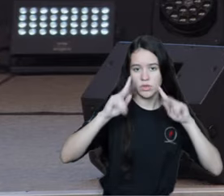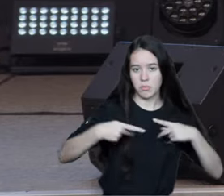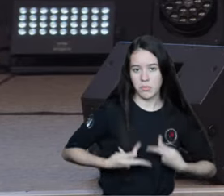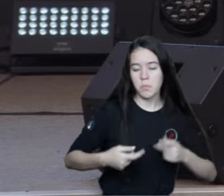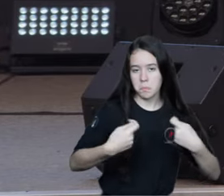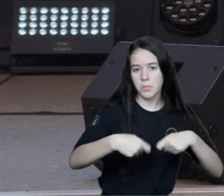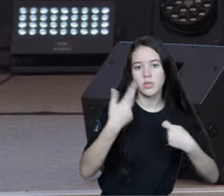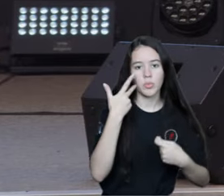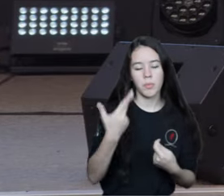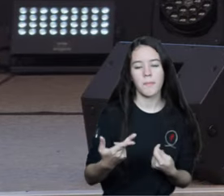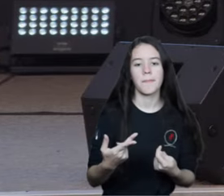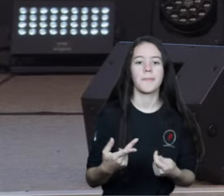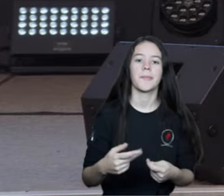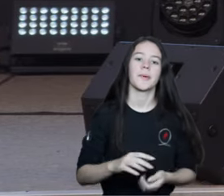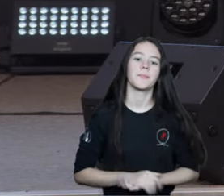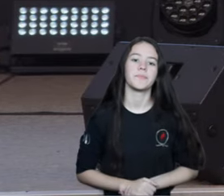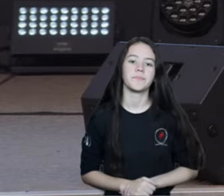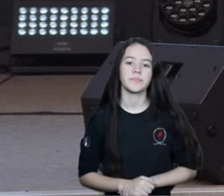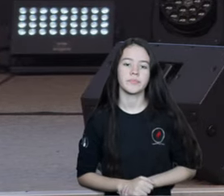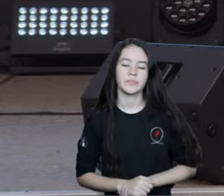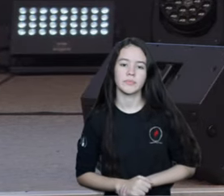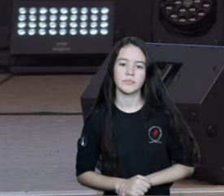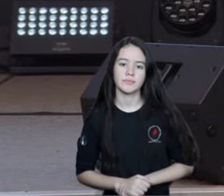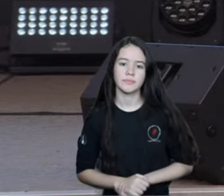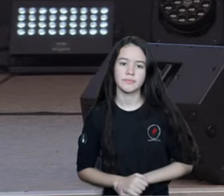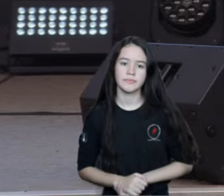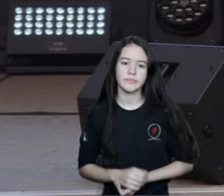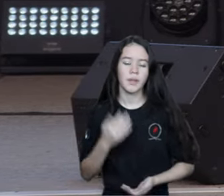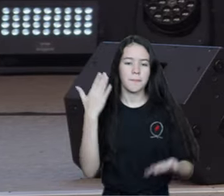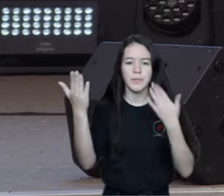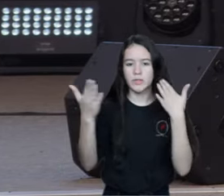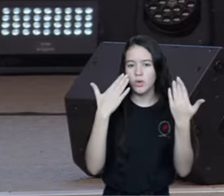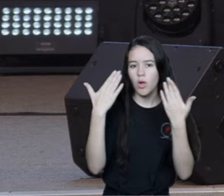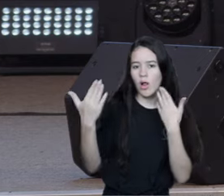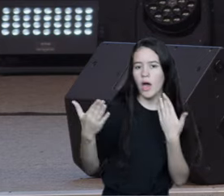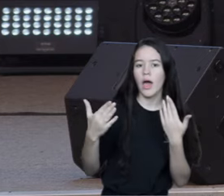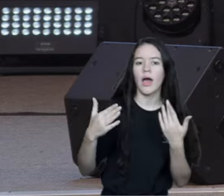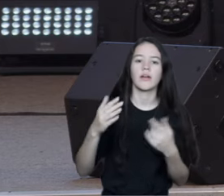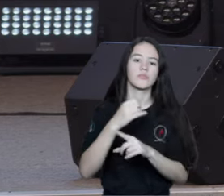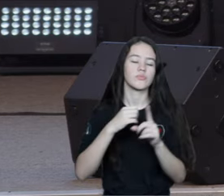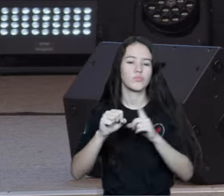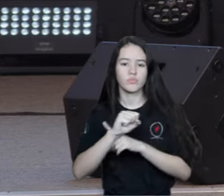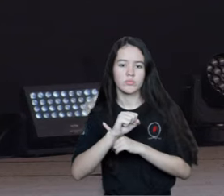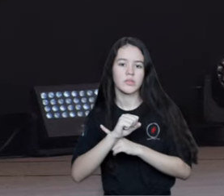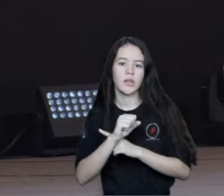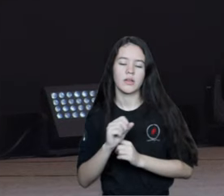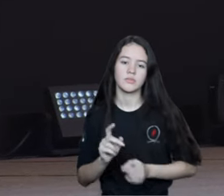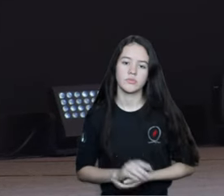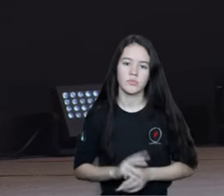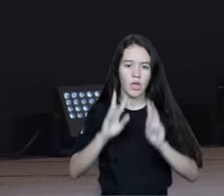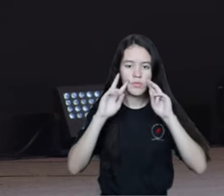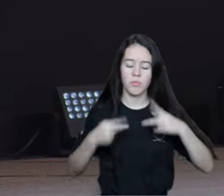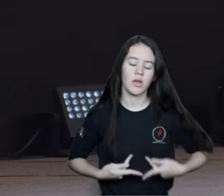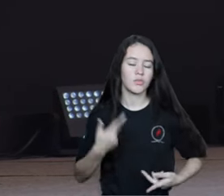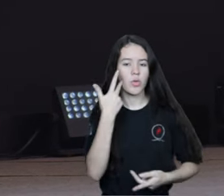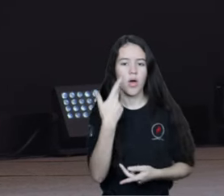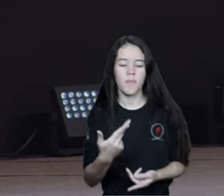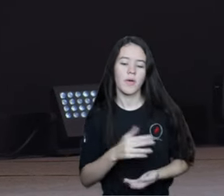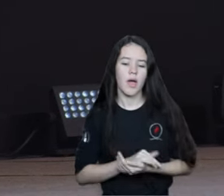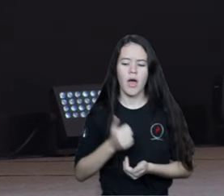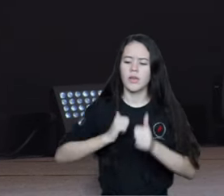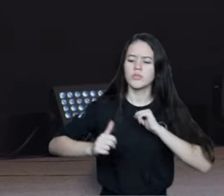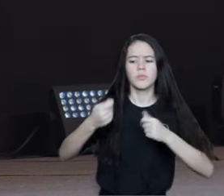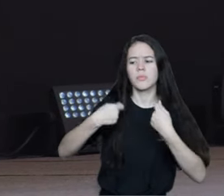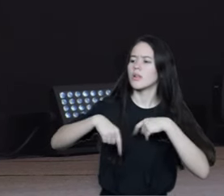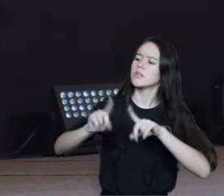humano necessidades biológicas psicológicas e sociológicas não andeis